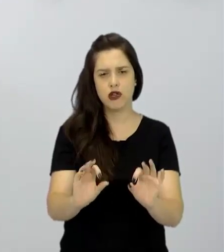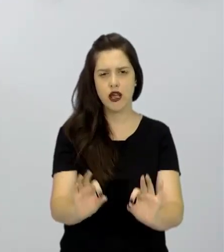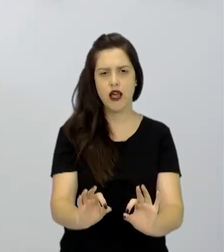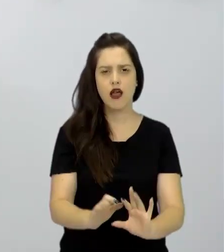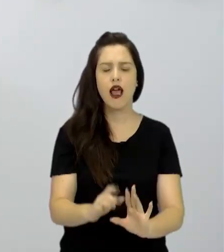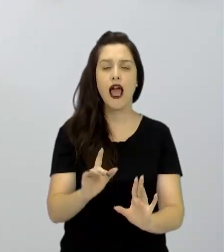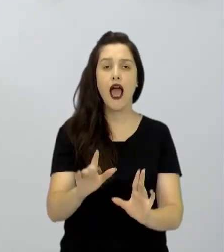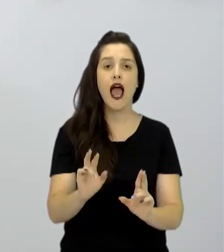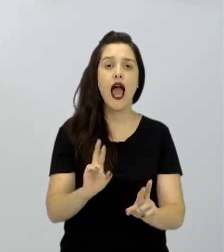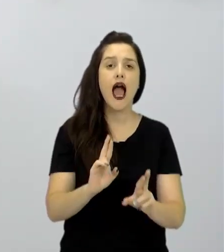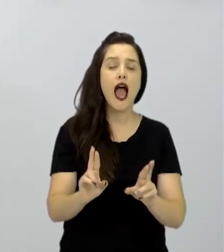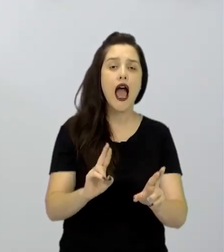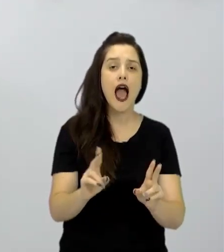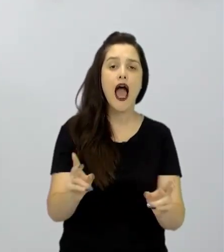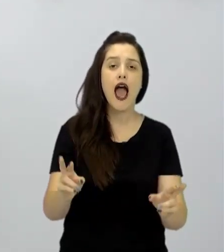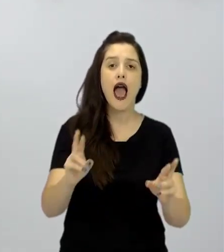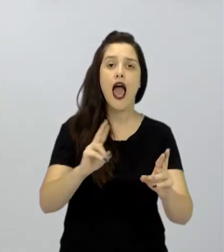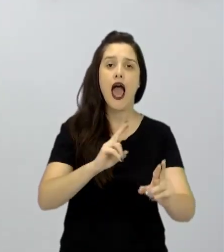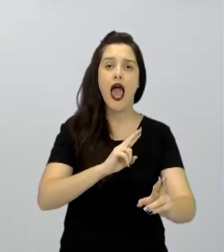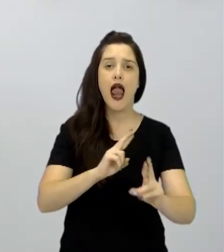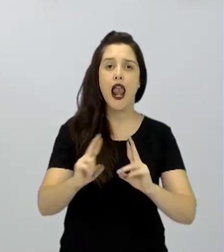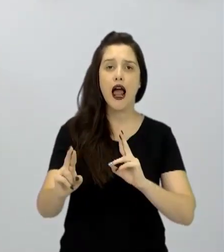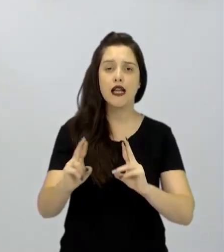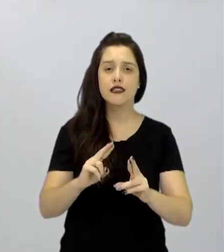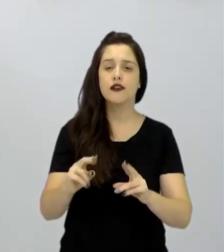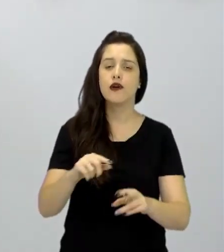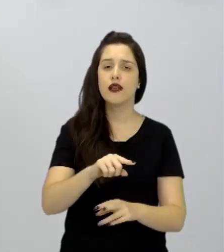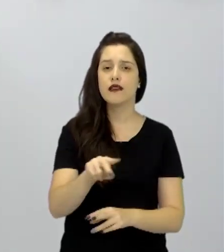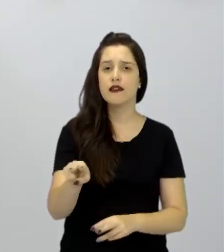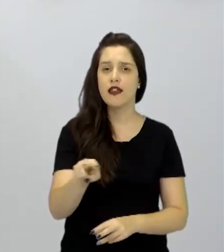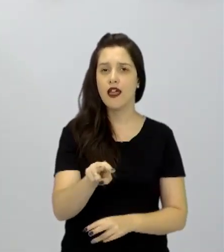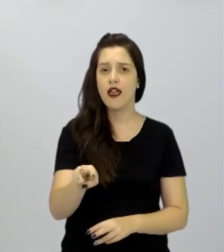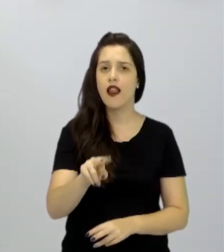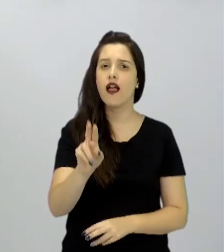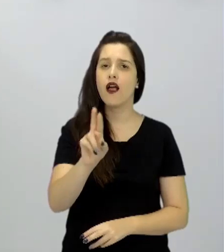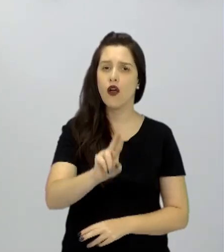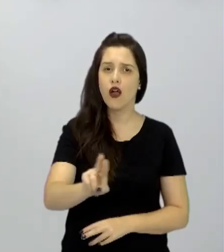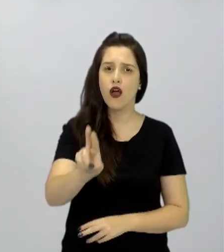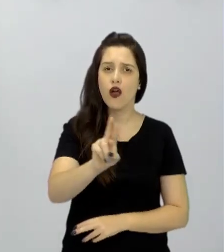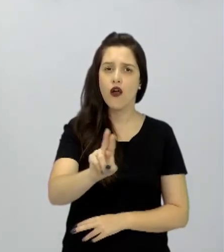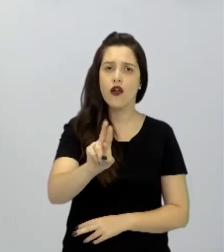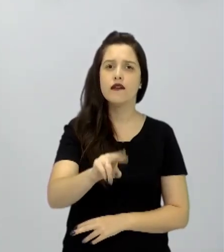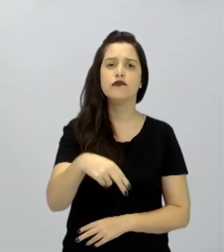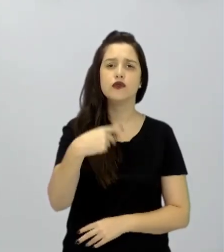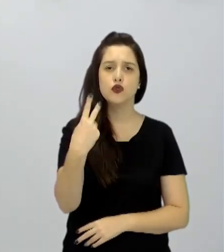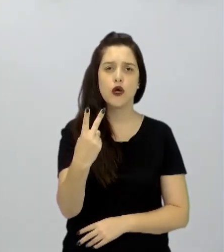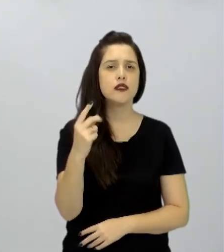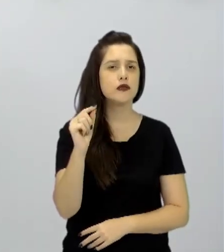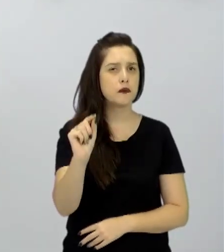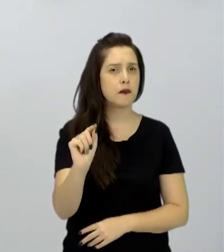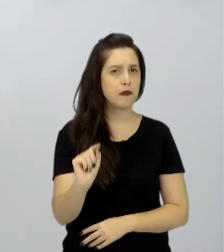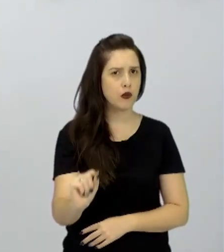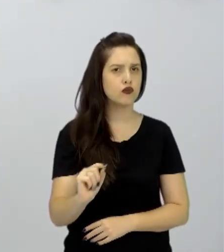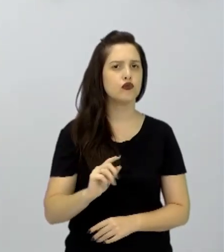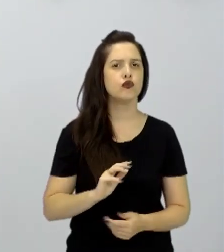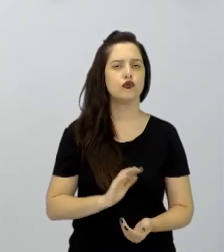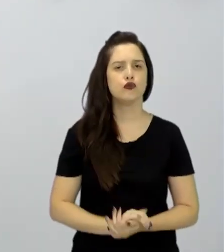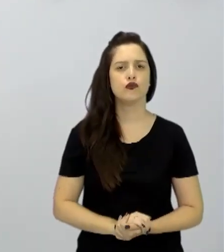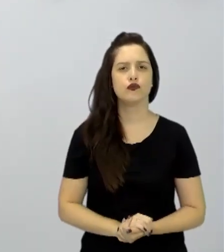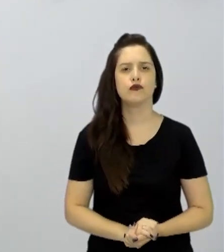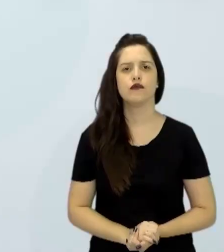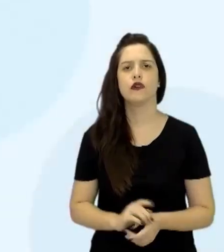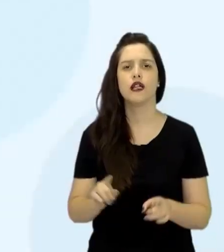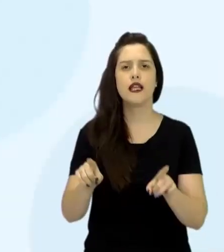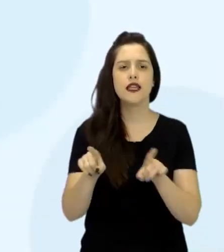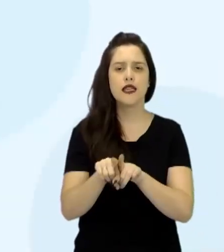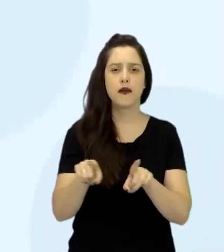a razão, a relação entre elas, utilizando os dois pontos.